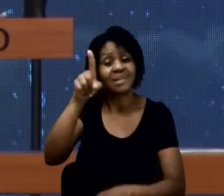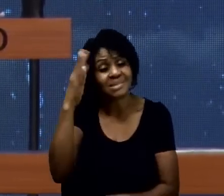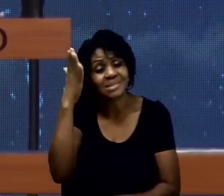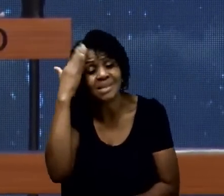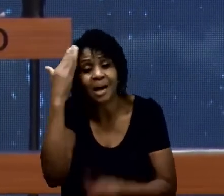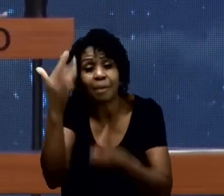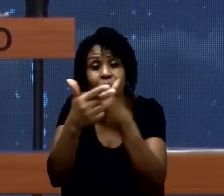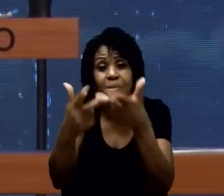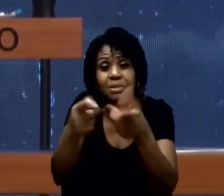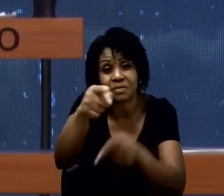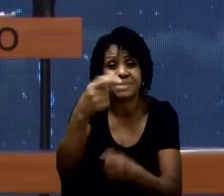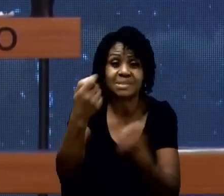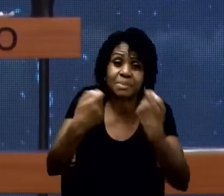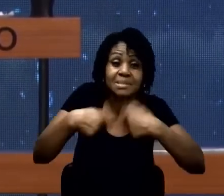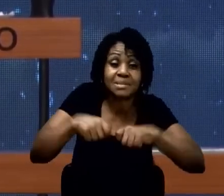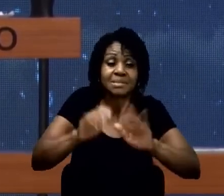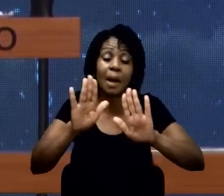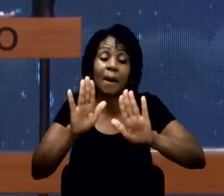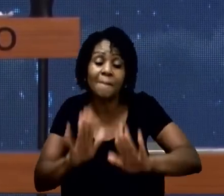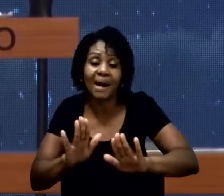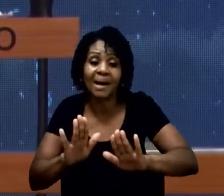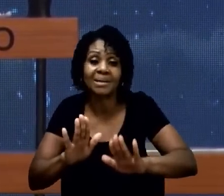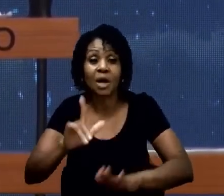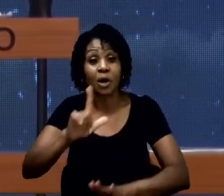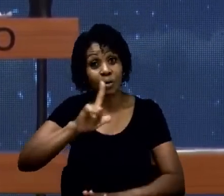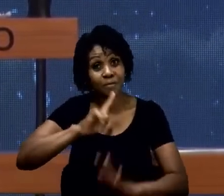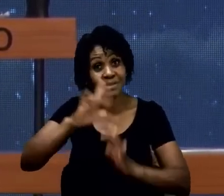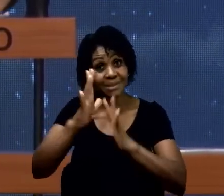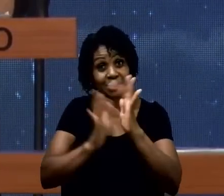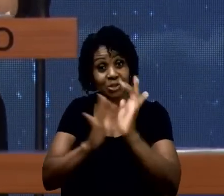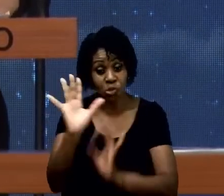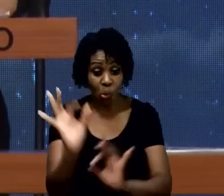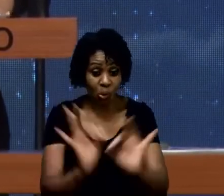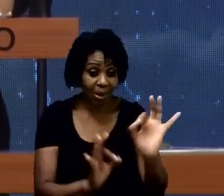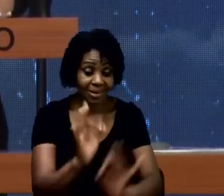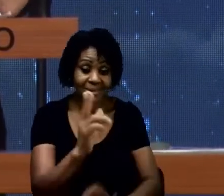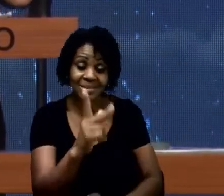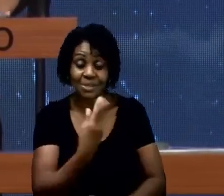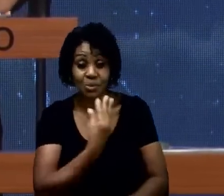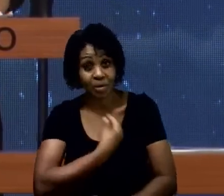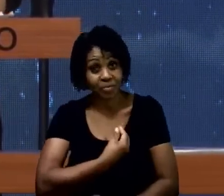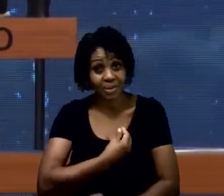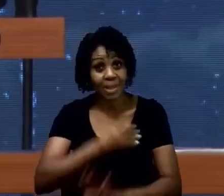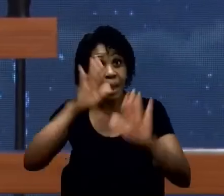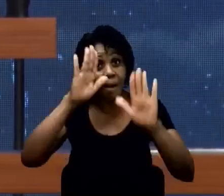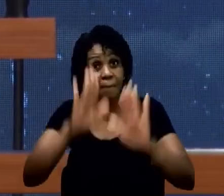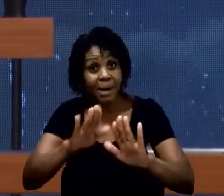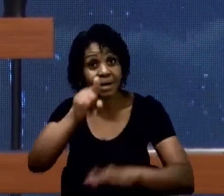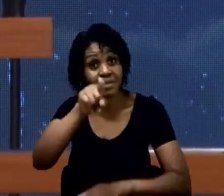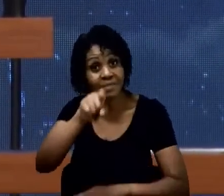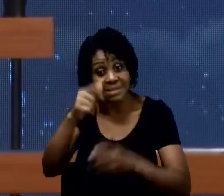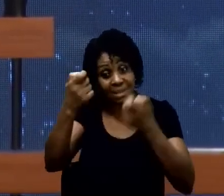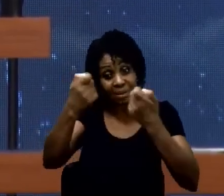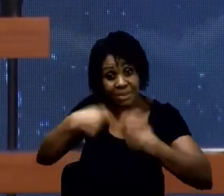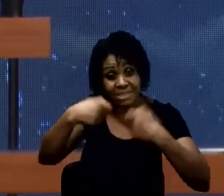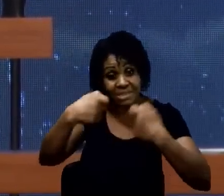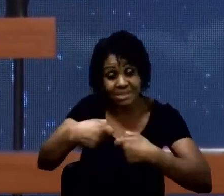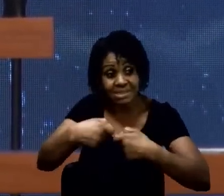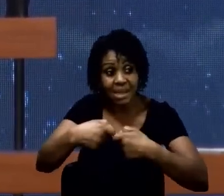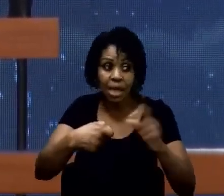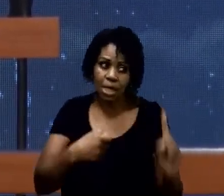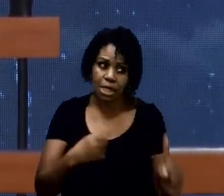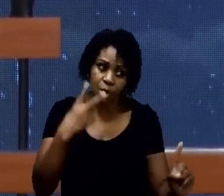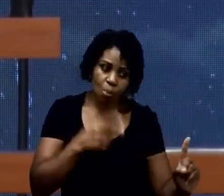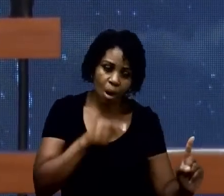de todas as coisas. Mas quando você tem Jesus. Tudo é colocado em ordem. Igual na vida do gadareno. Mas você precisa ficar igual o